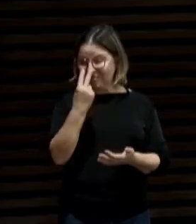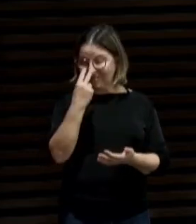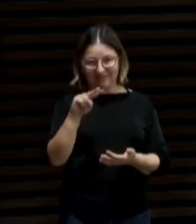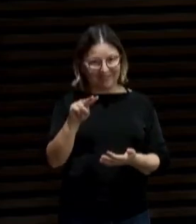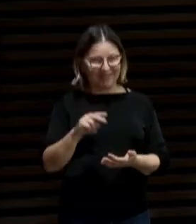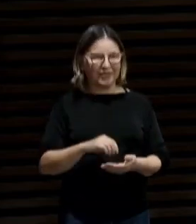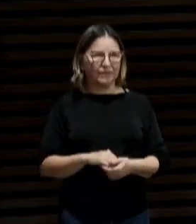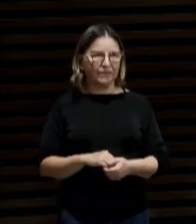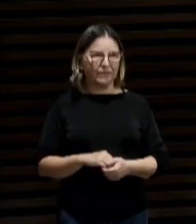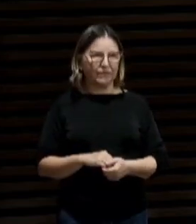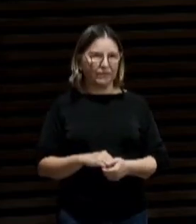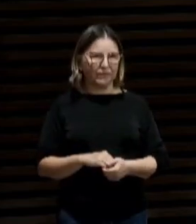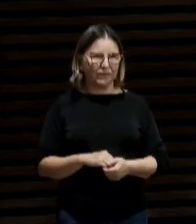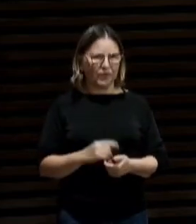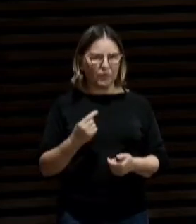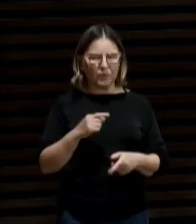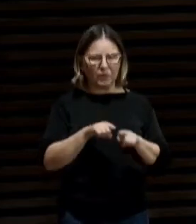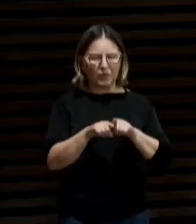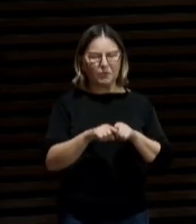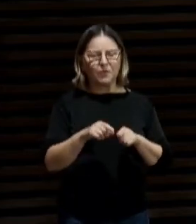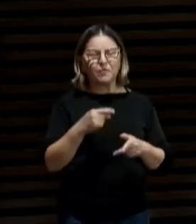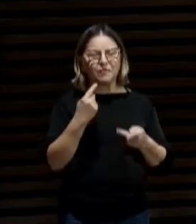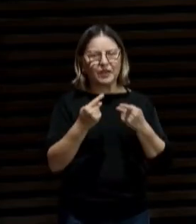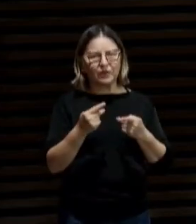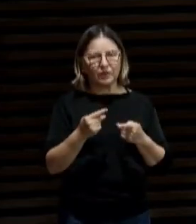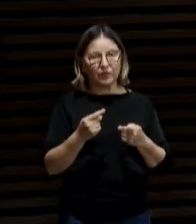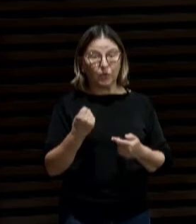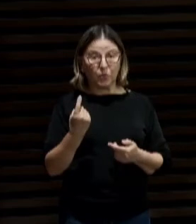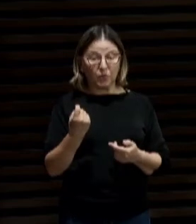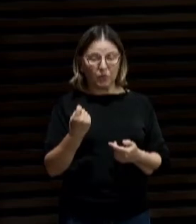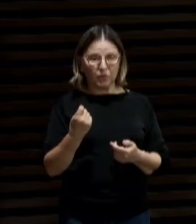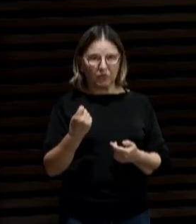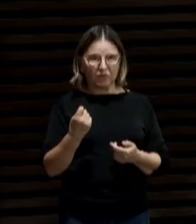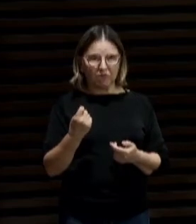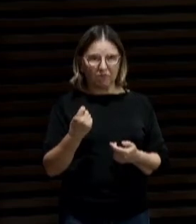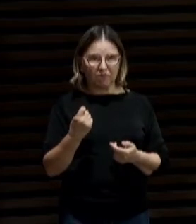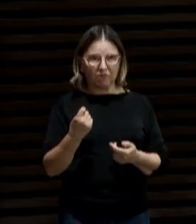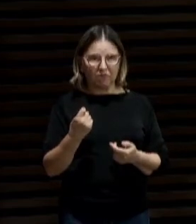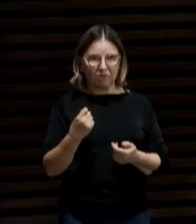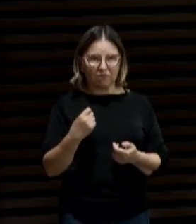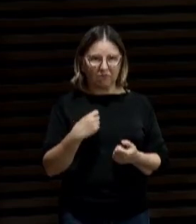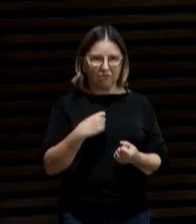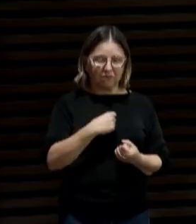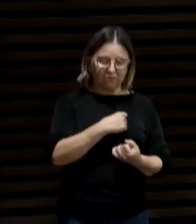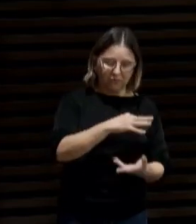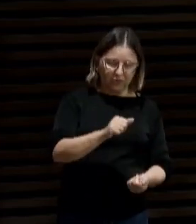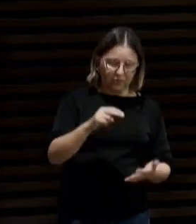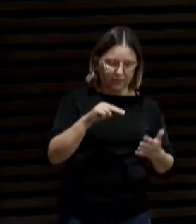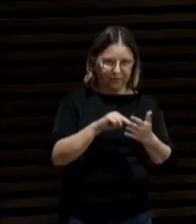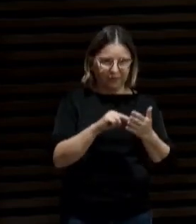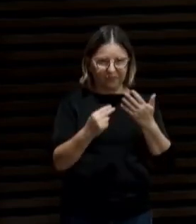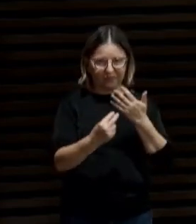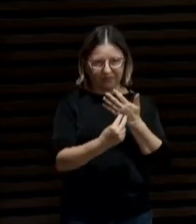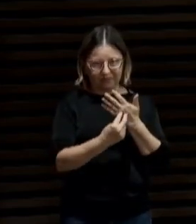O irmão A.W. Tozer, ele disse assim, o único mundo visível, não, o mundo invisível descrito na Bíblia é o